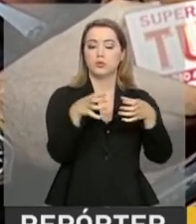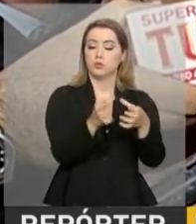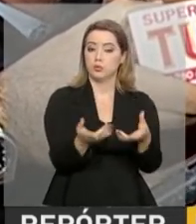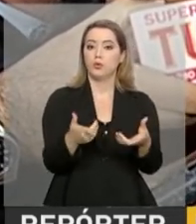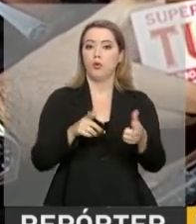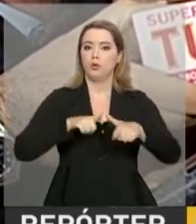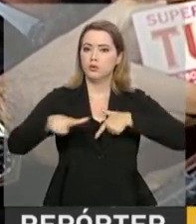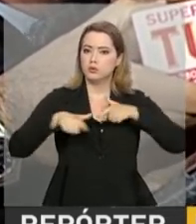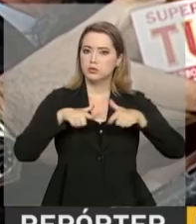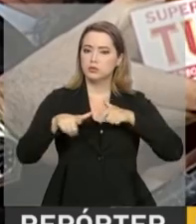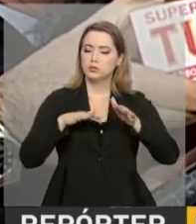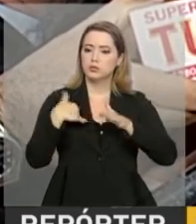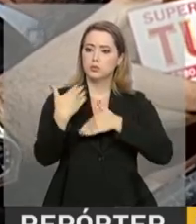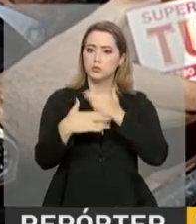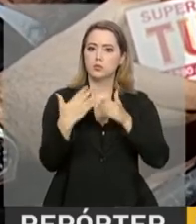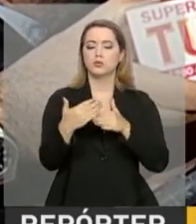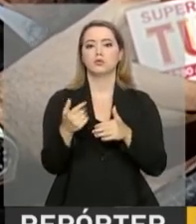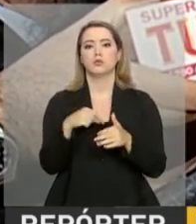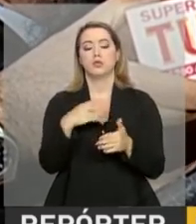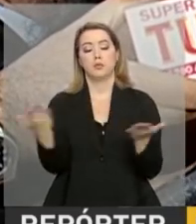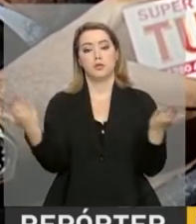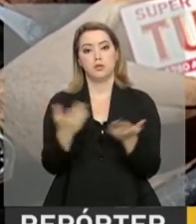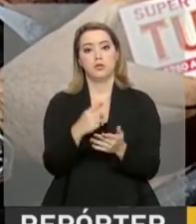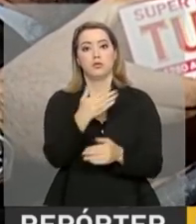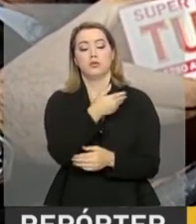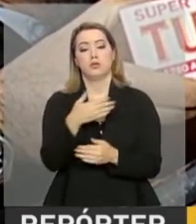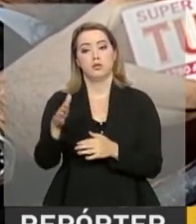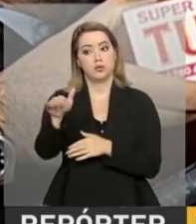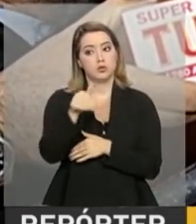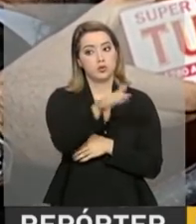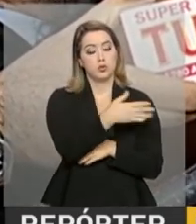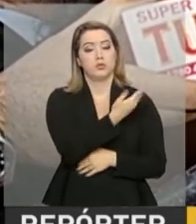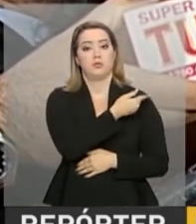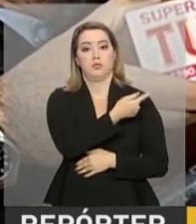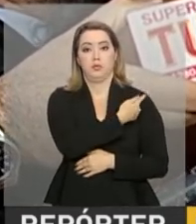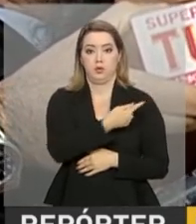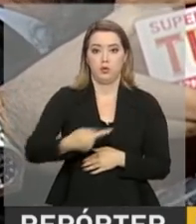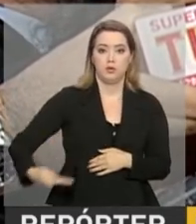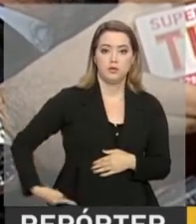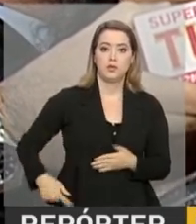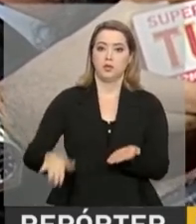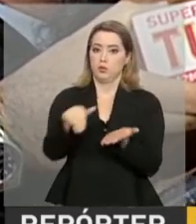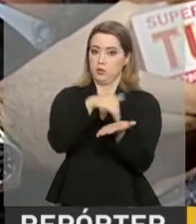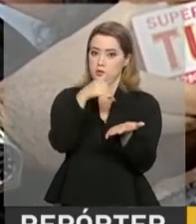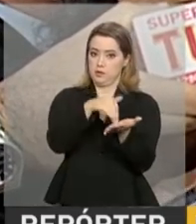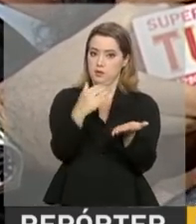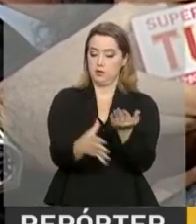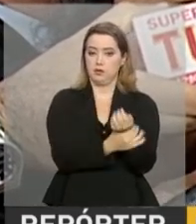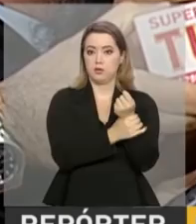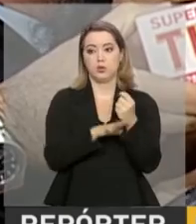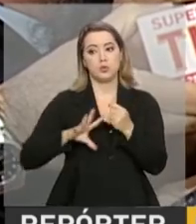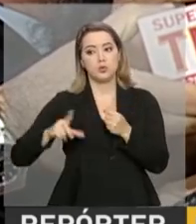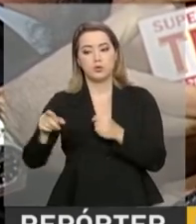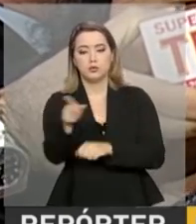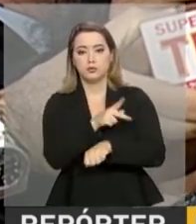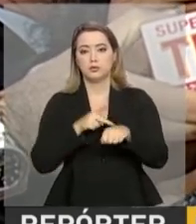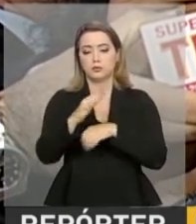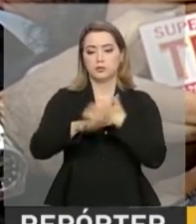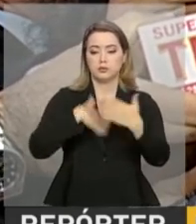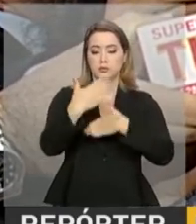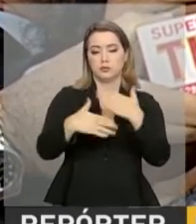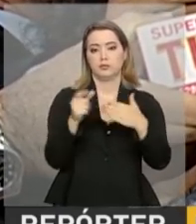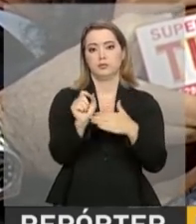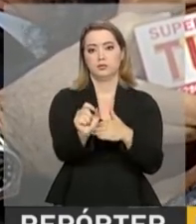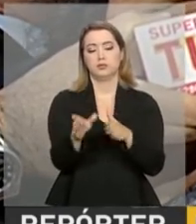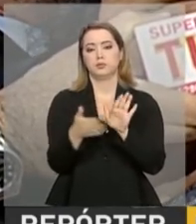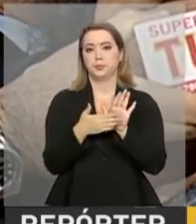ser convocar governadores e secretários de segurança e de justiça de todo o país para promover o desenvolvimento